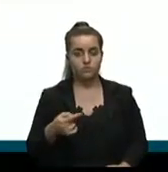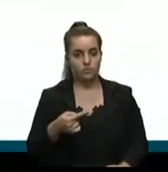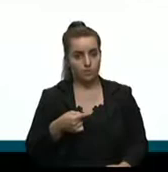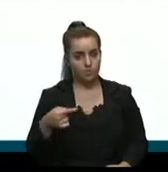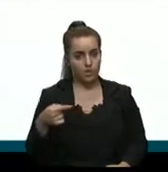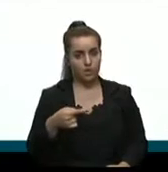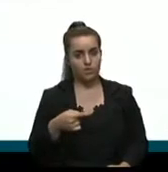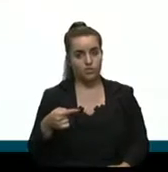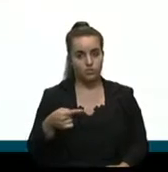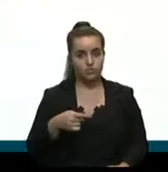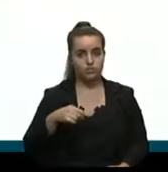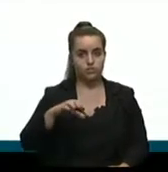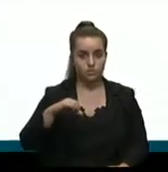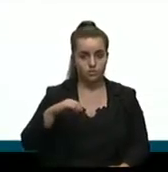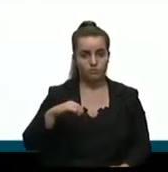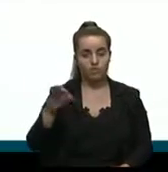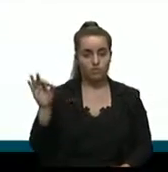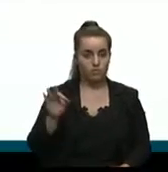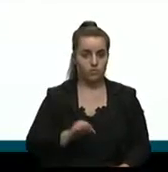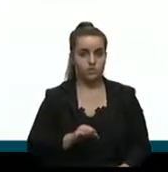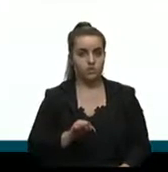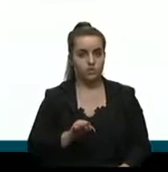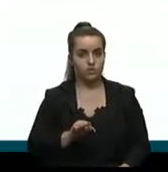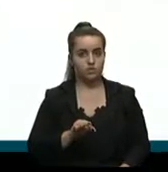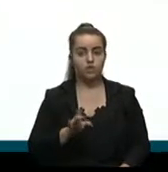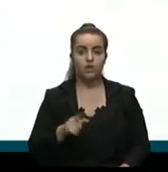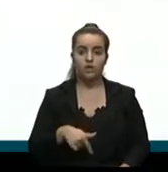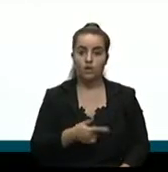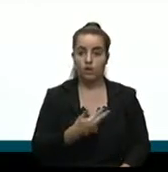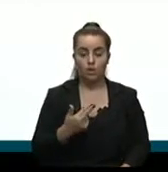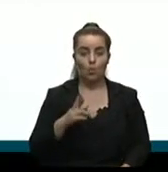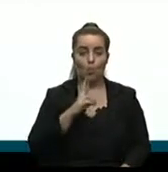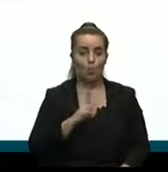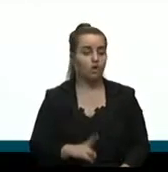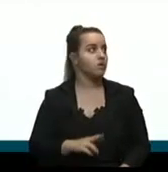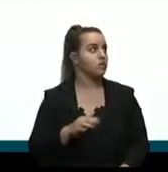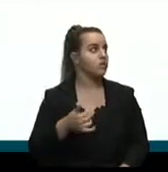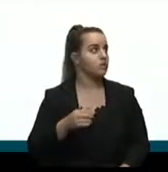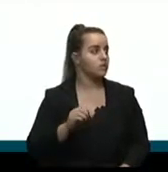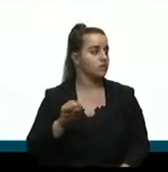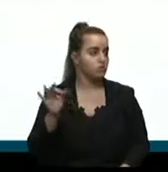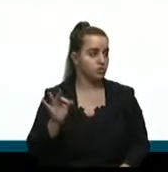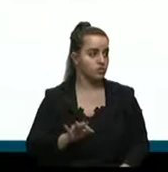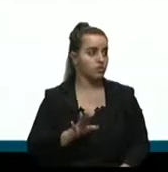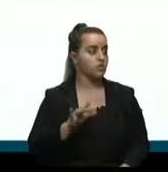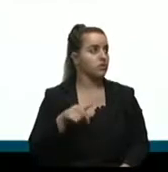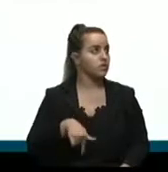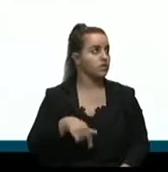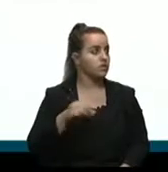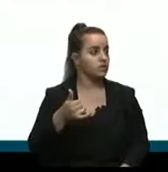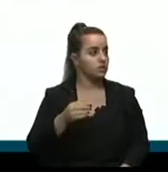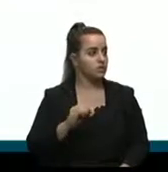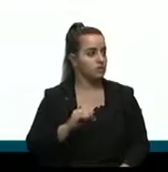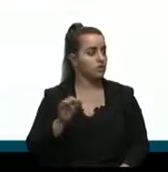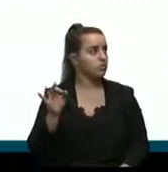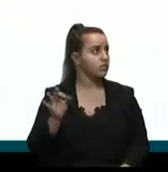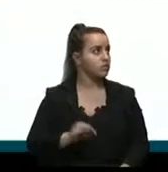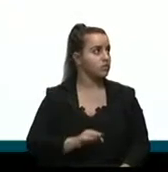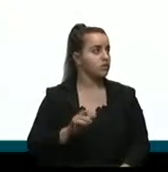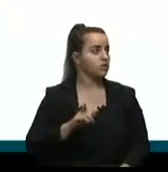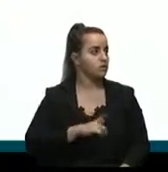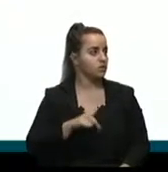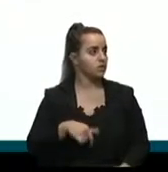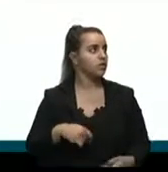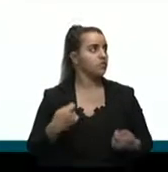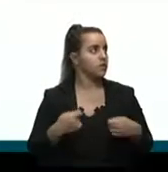menos 90% é igual a 10%. Então, esses 10% restantes, eles